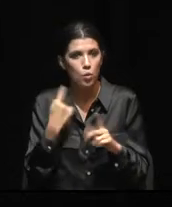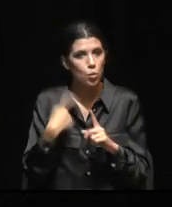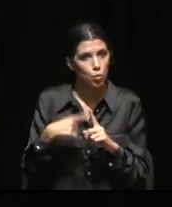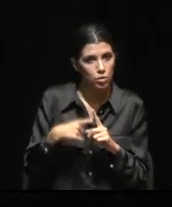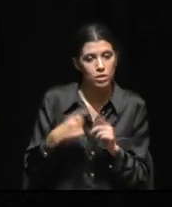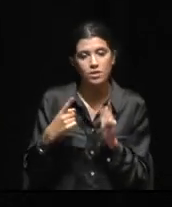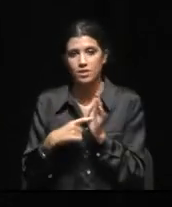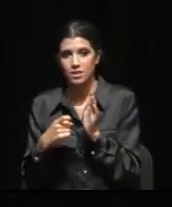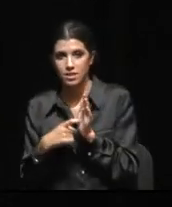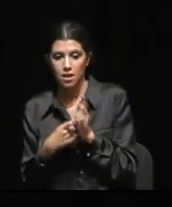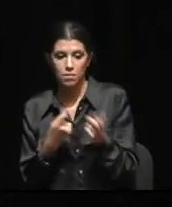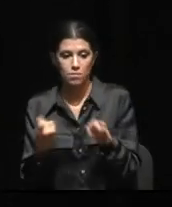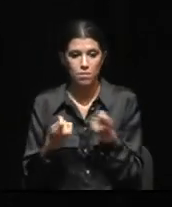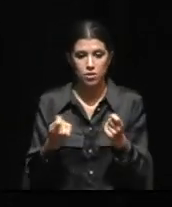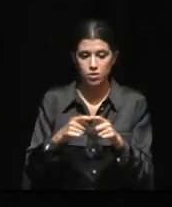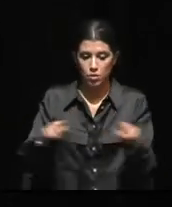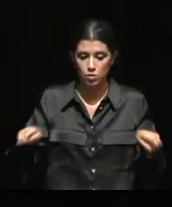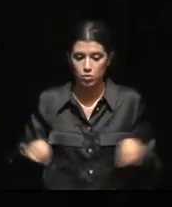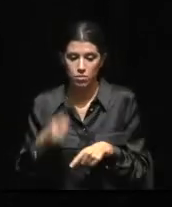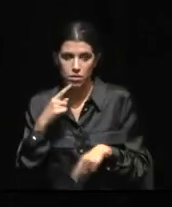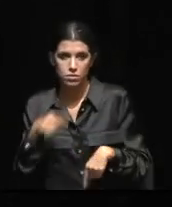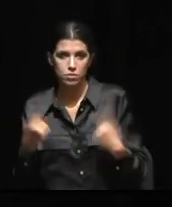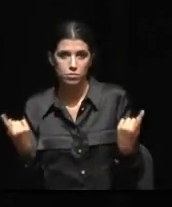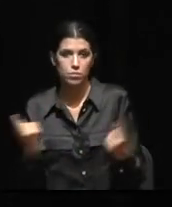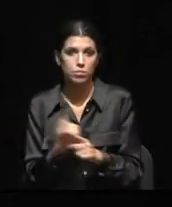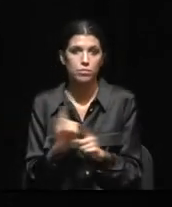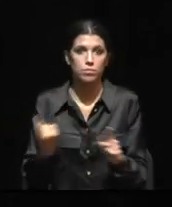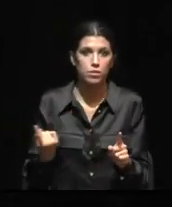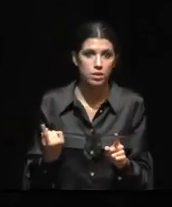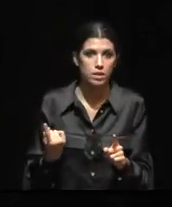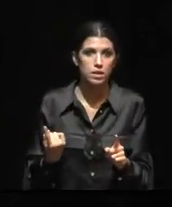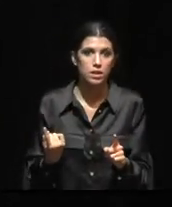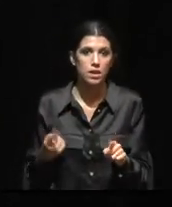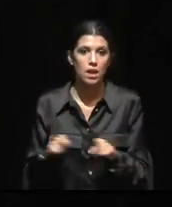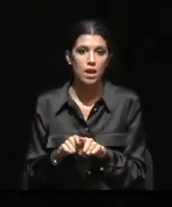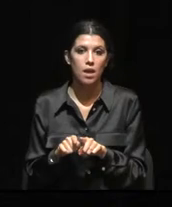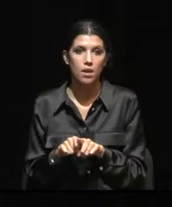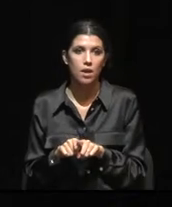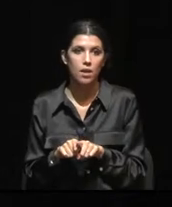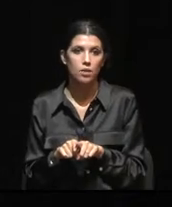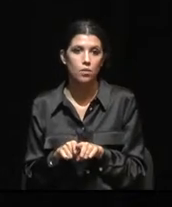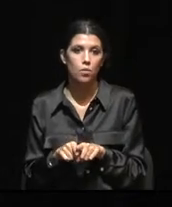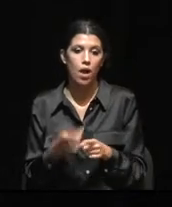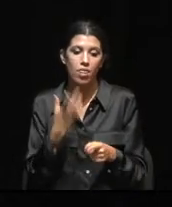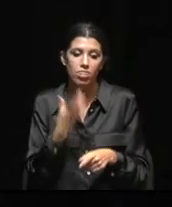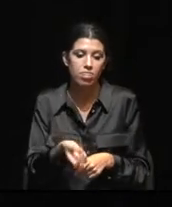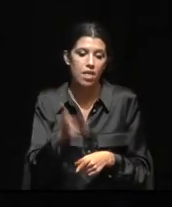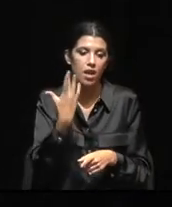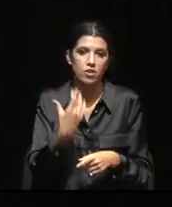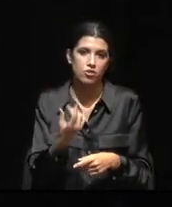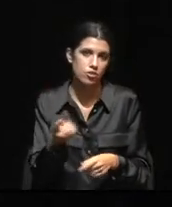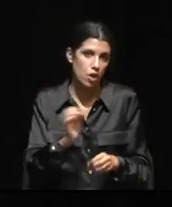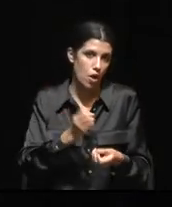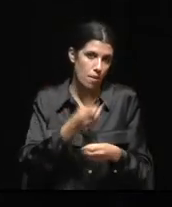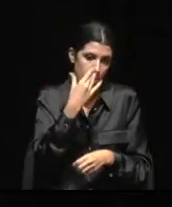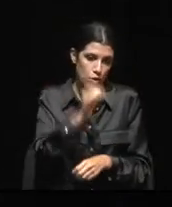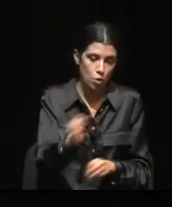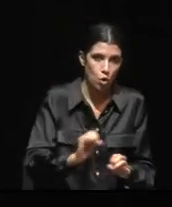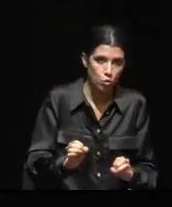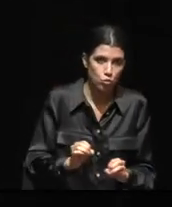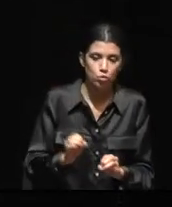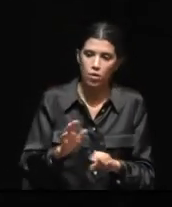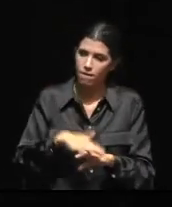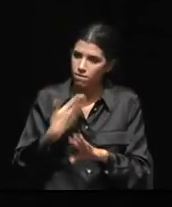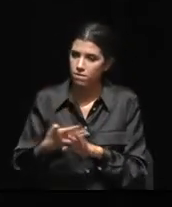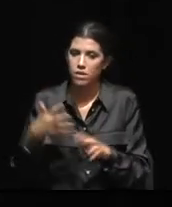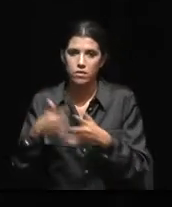e necessários para a gestão da coisa pública porque impedem Ou pelo menos dificultam desor idade reforçam a transparência